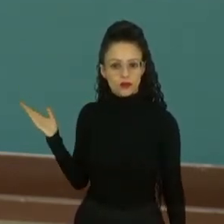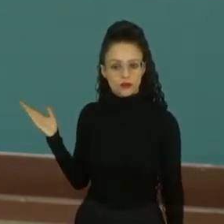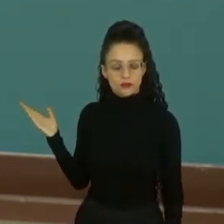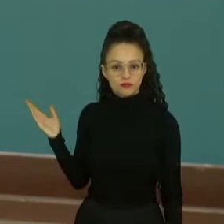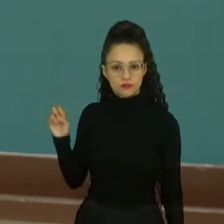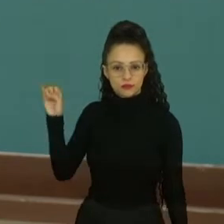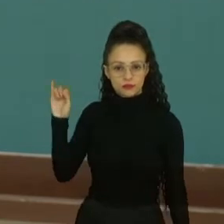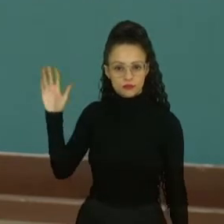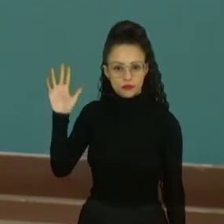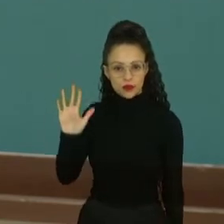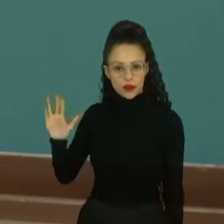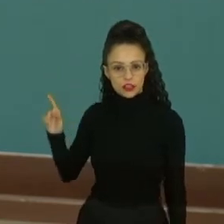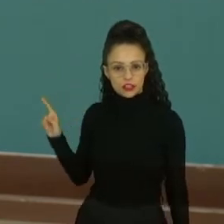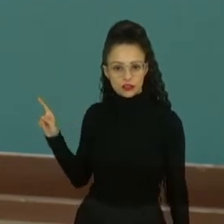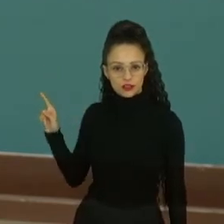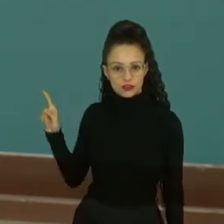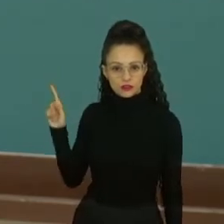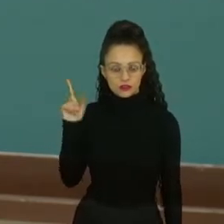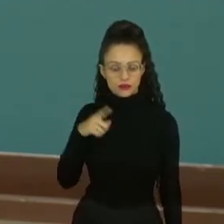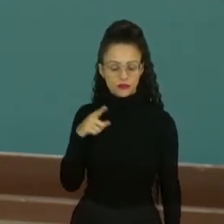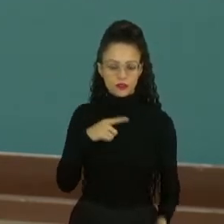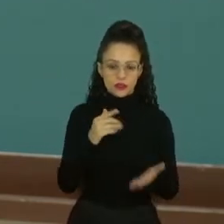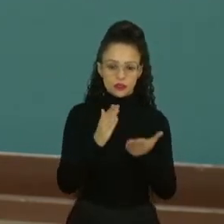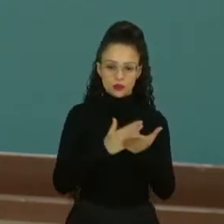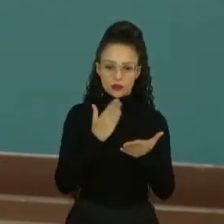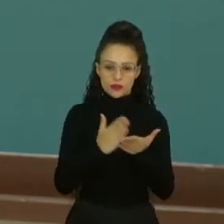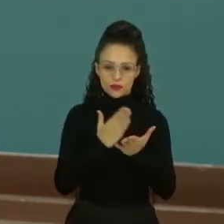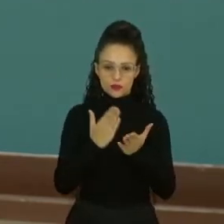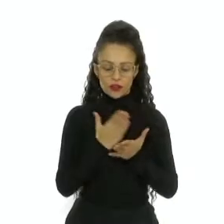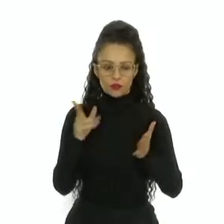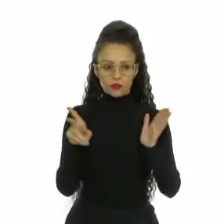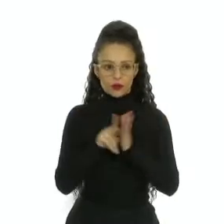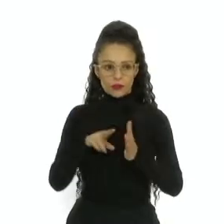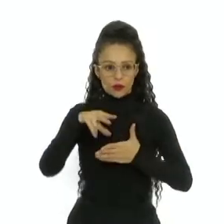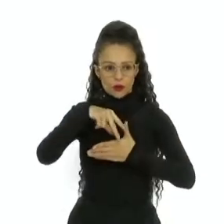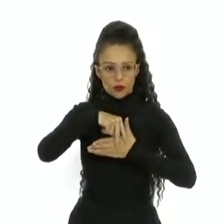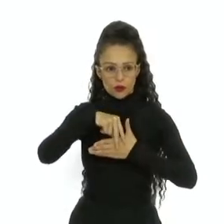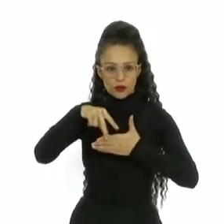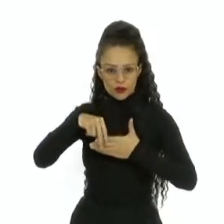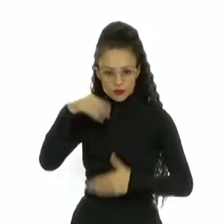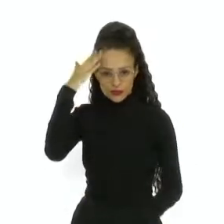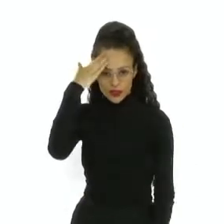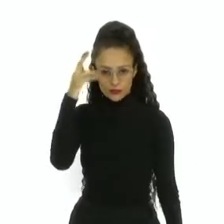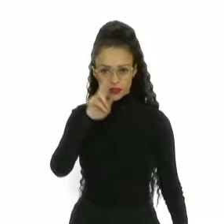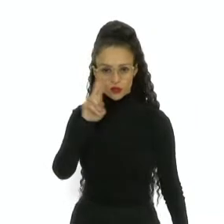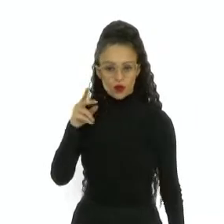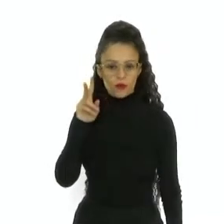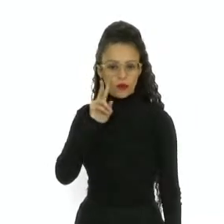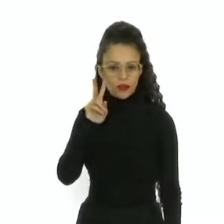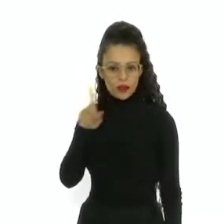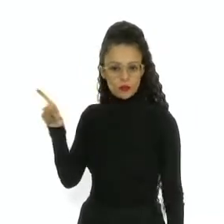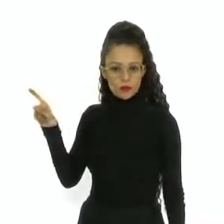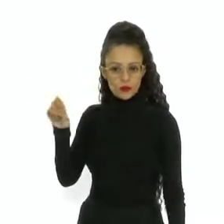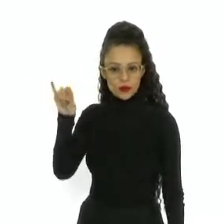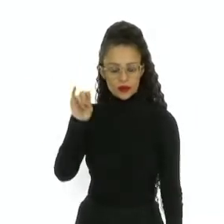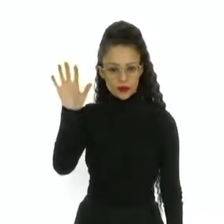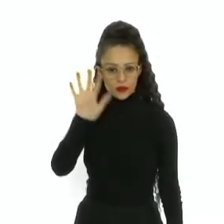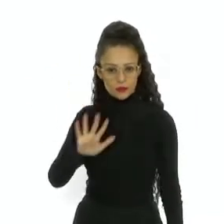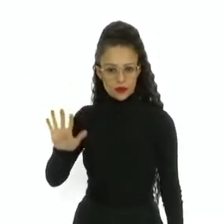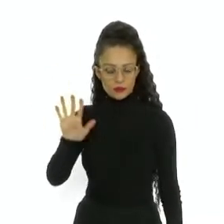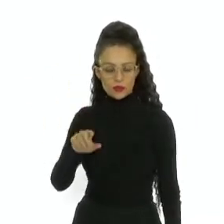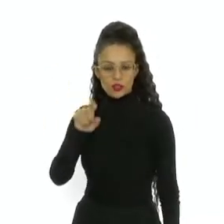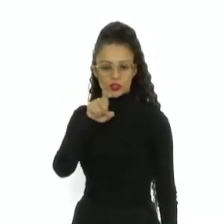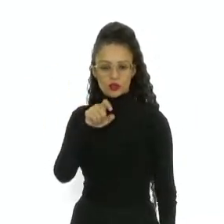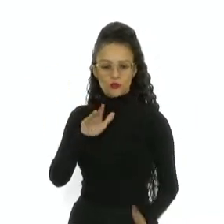destas imagens, né, que acompanham lá os livretos dos cordéis. Vocês lembram como se chamam essas imagens?